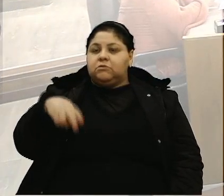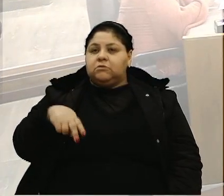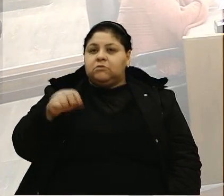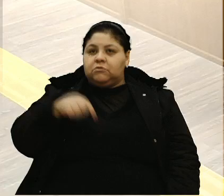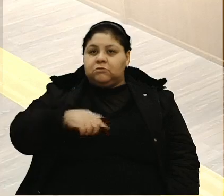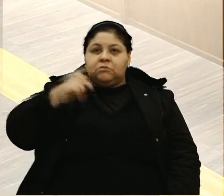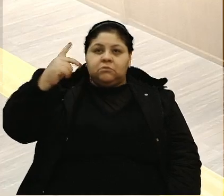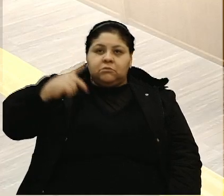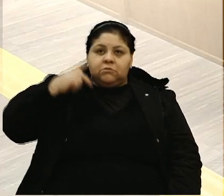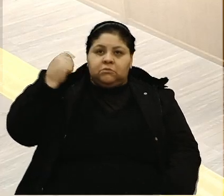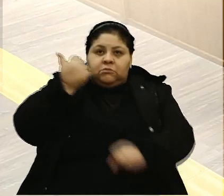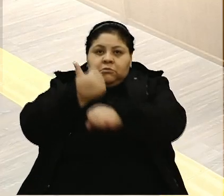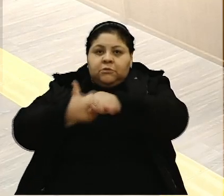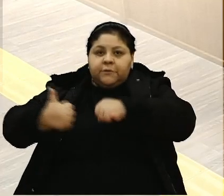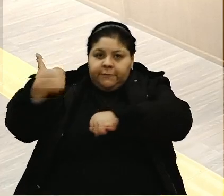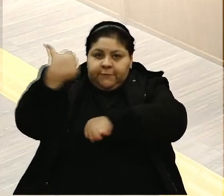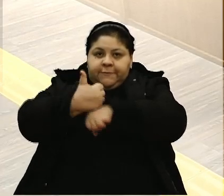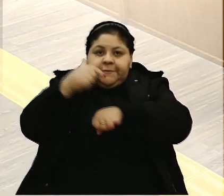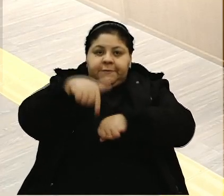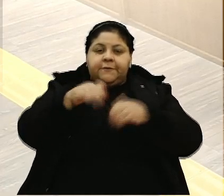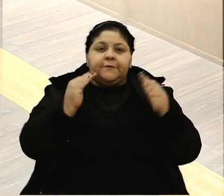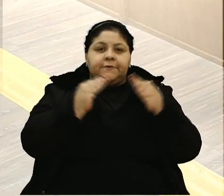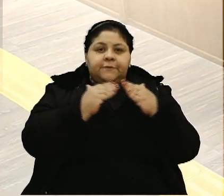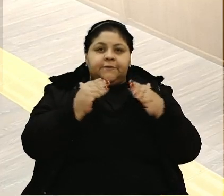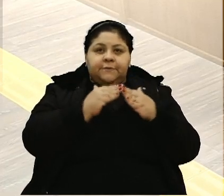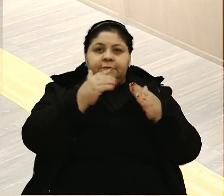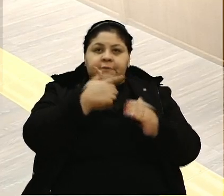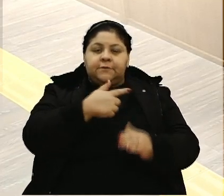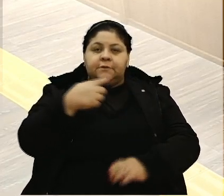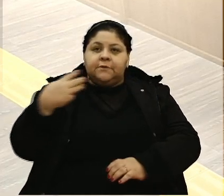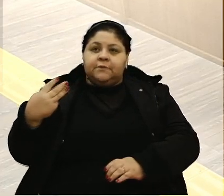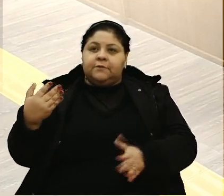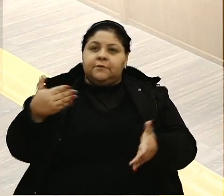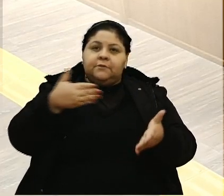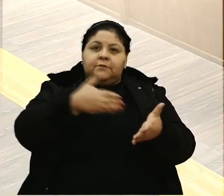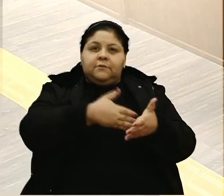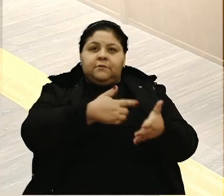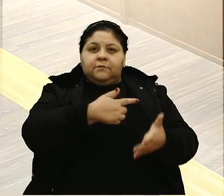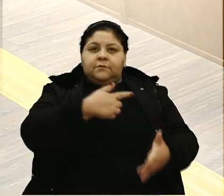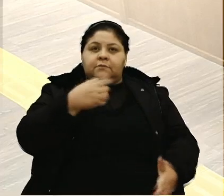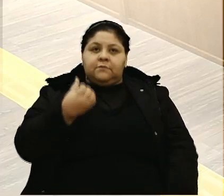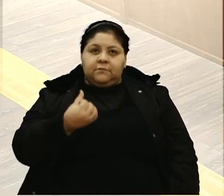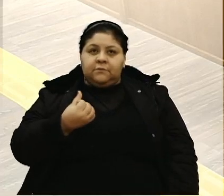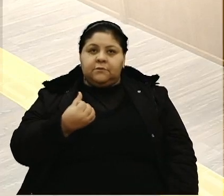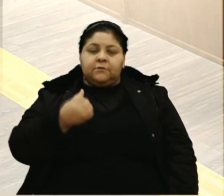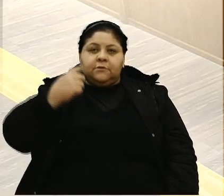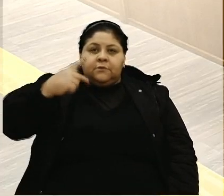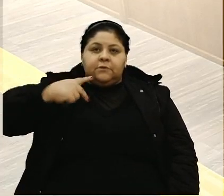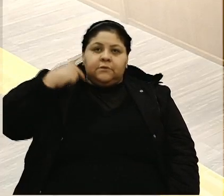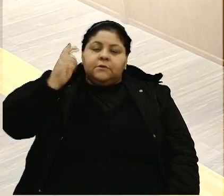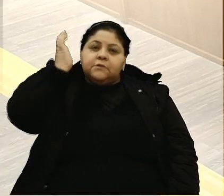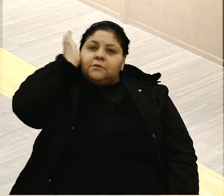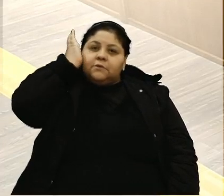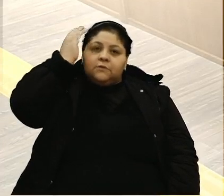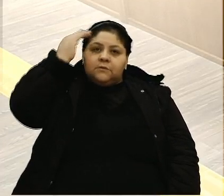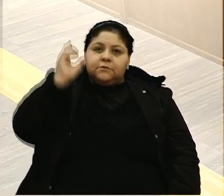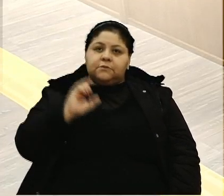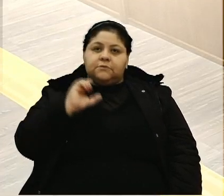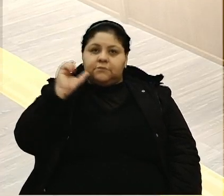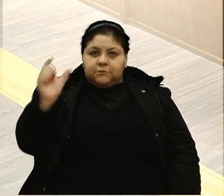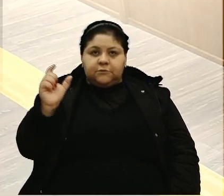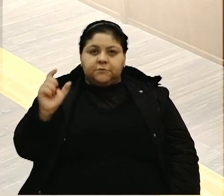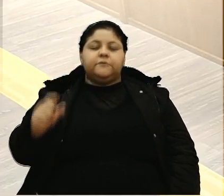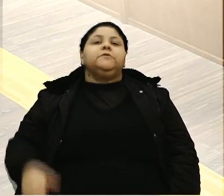vereador suplente, né? Vereador dessa casa, 73 a 76. Vereador Felipe Gremelmaier, com a palavra.